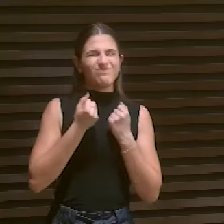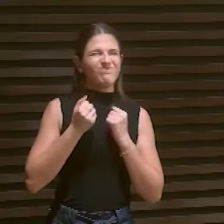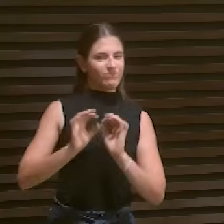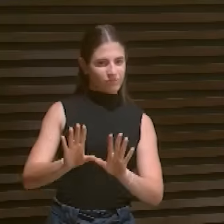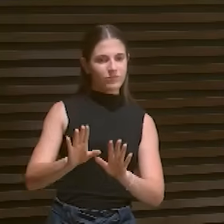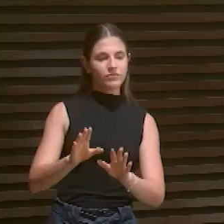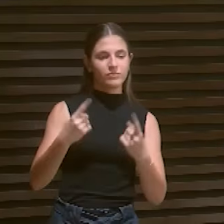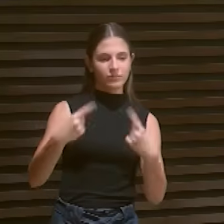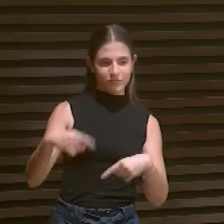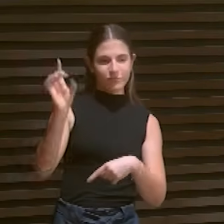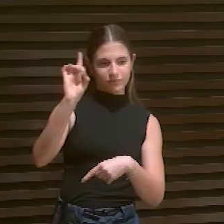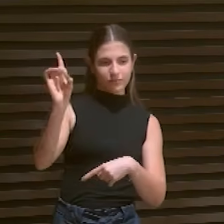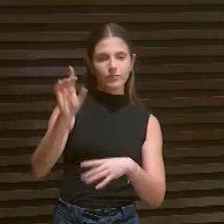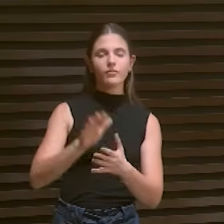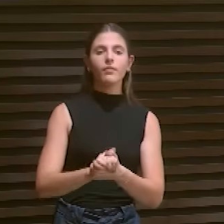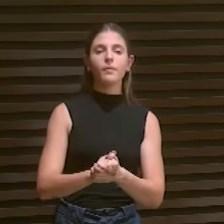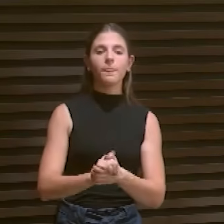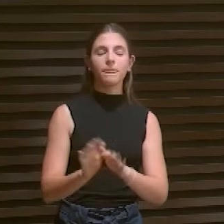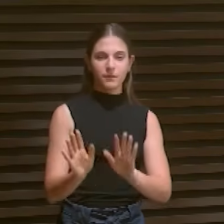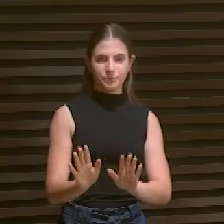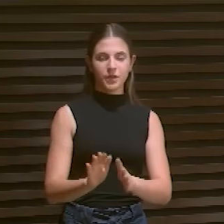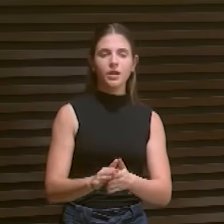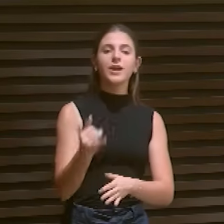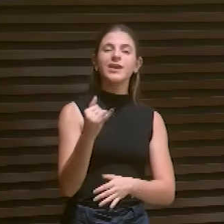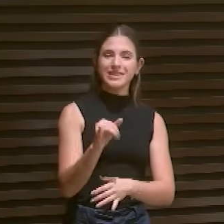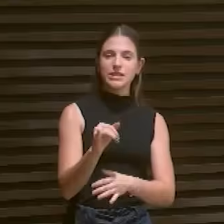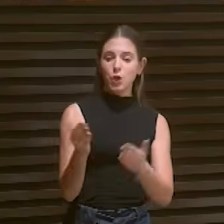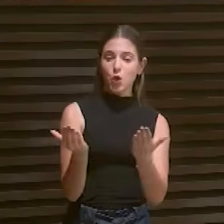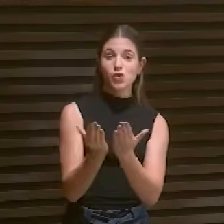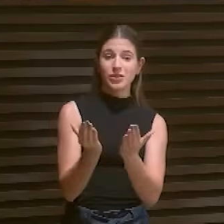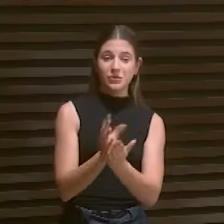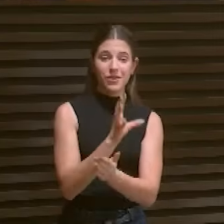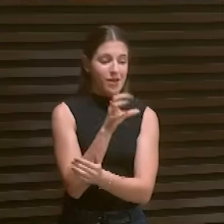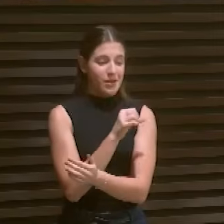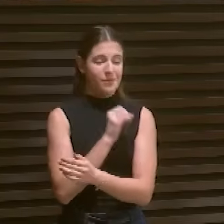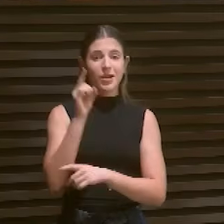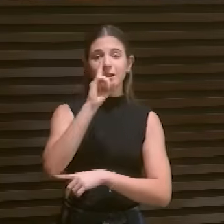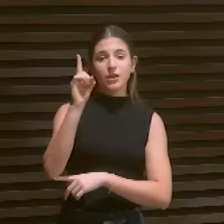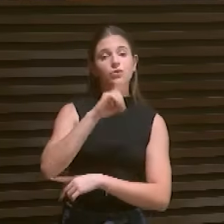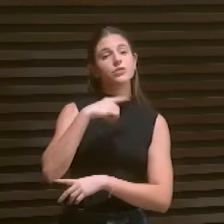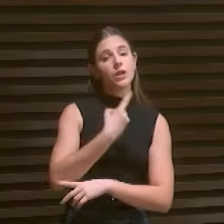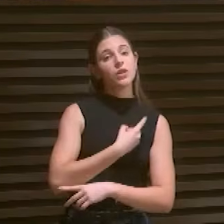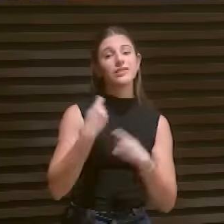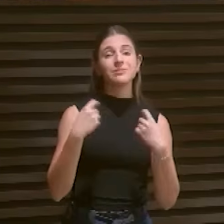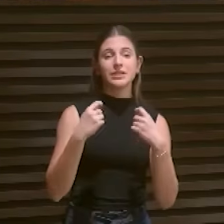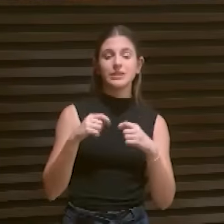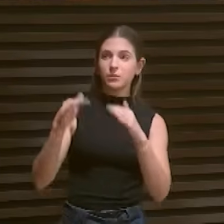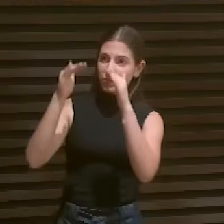Se o crente ama a Deus, se nós amamos a Deus, então nós devemos